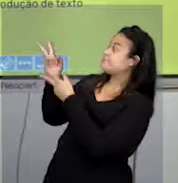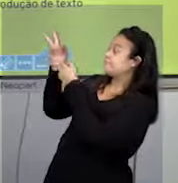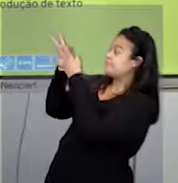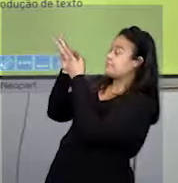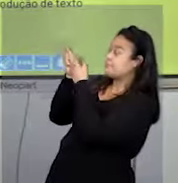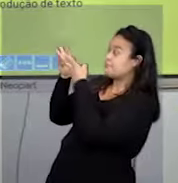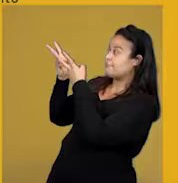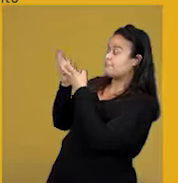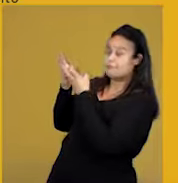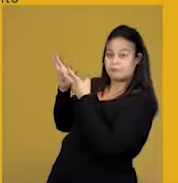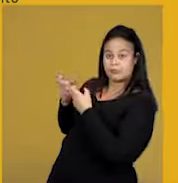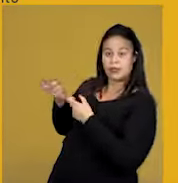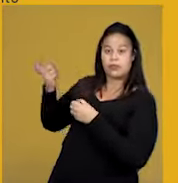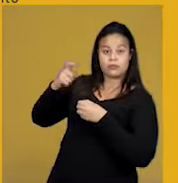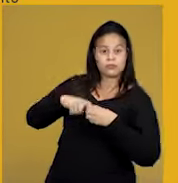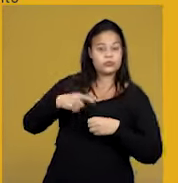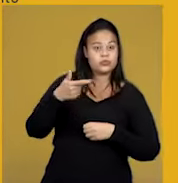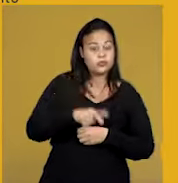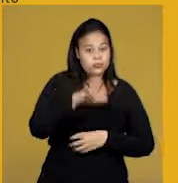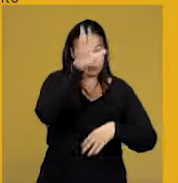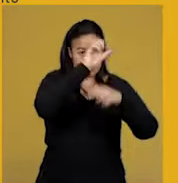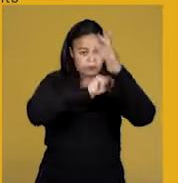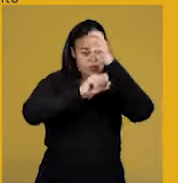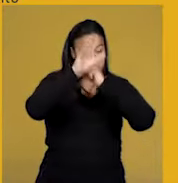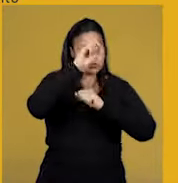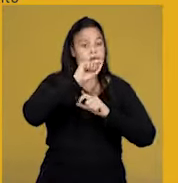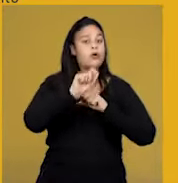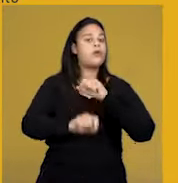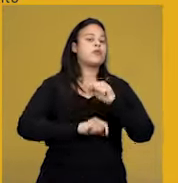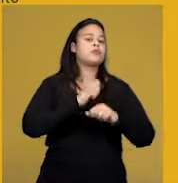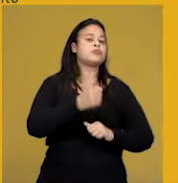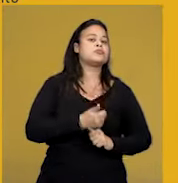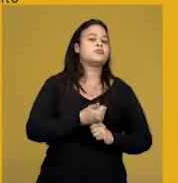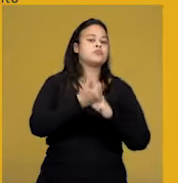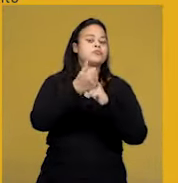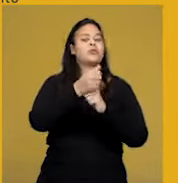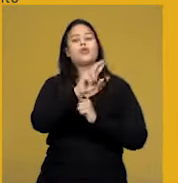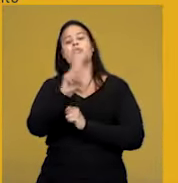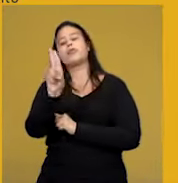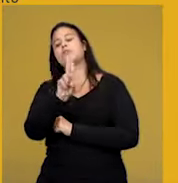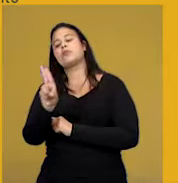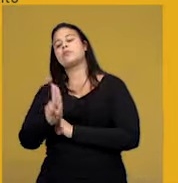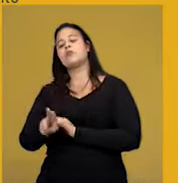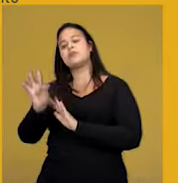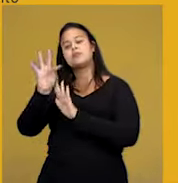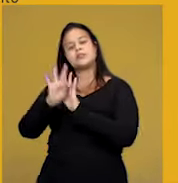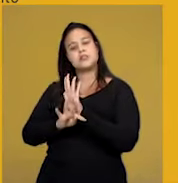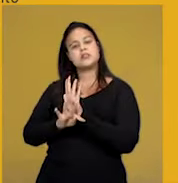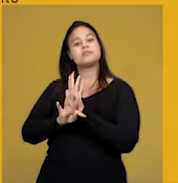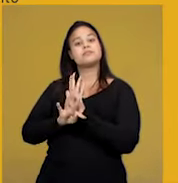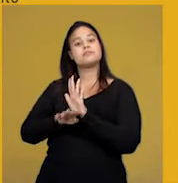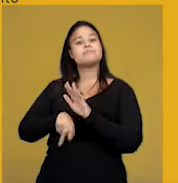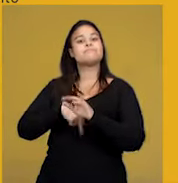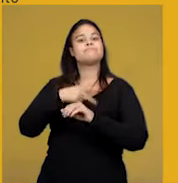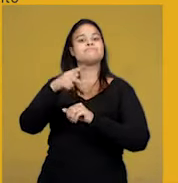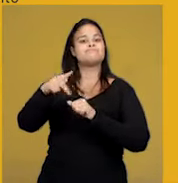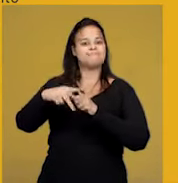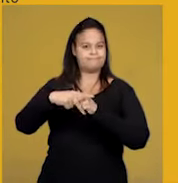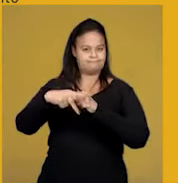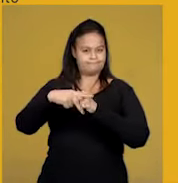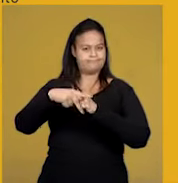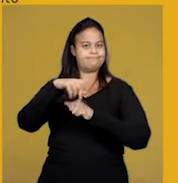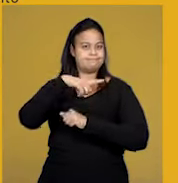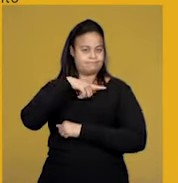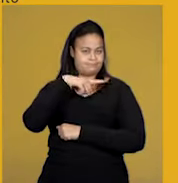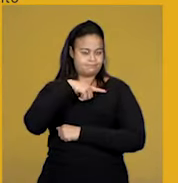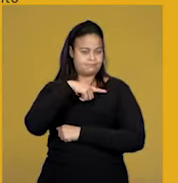recapitulação. Você aprendeu que os substitutos de nome nos textos são denominados pronomes,